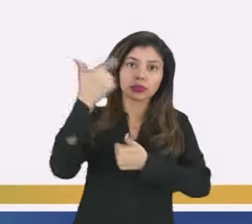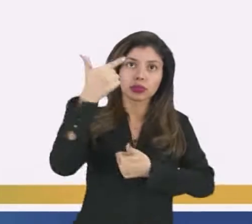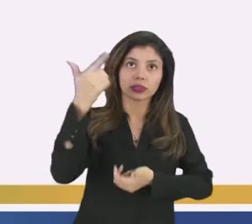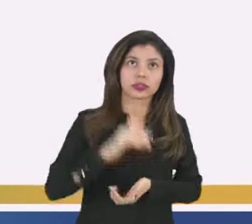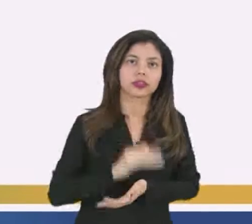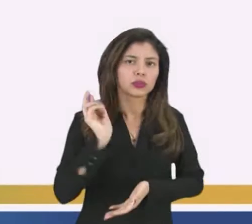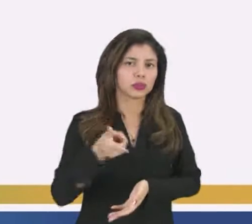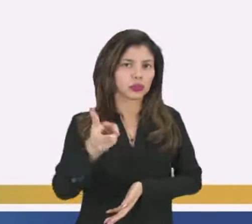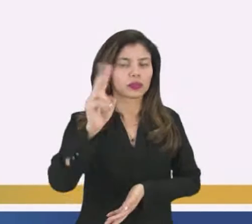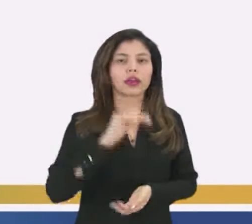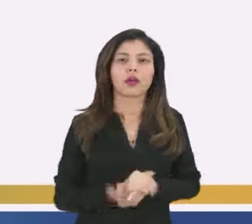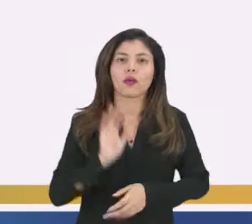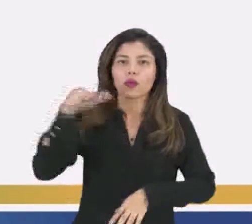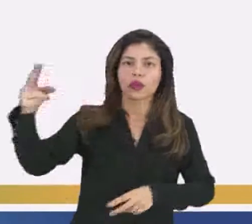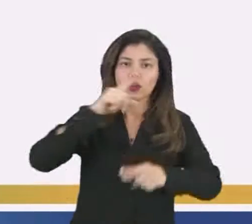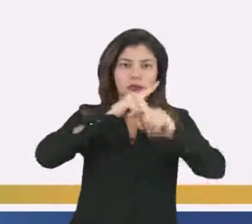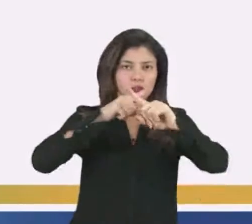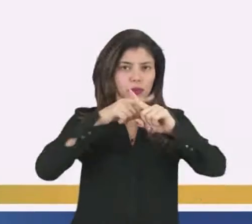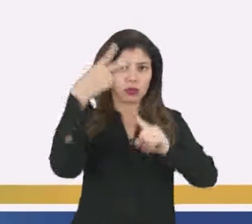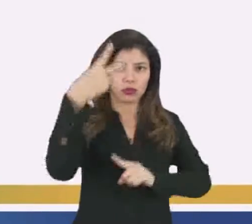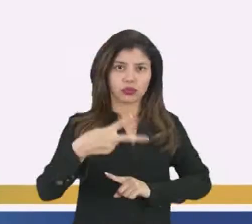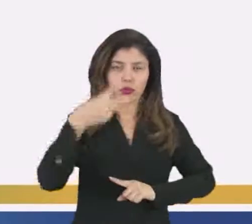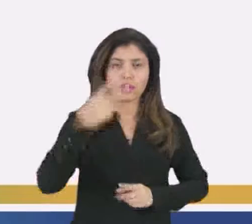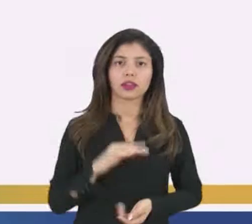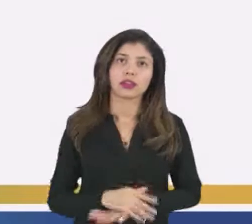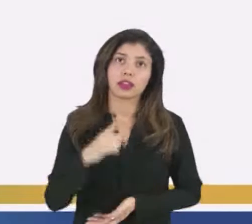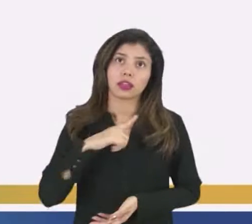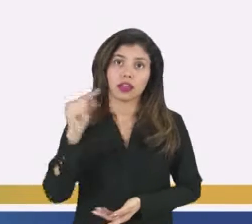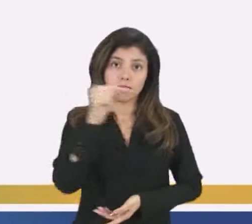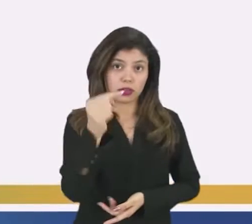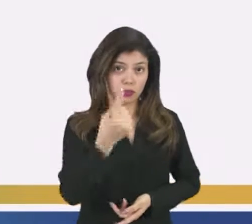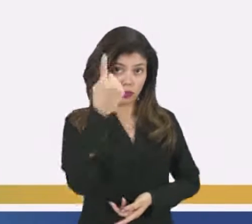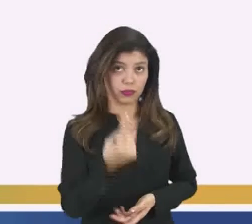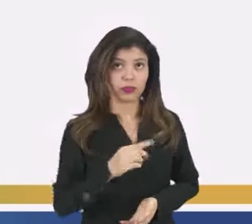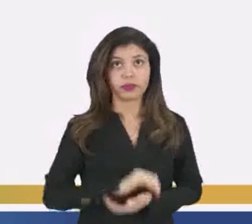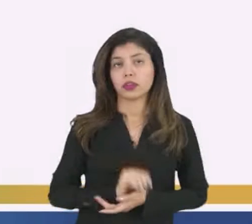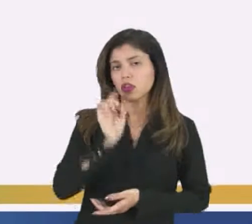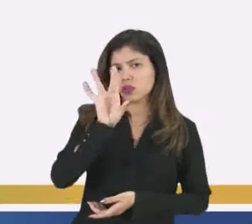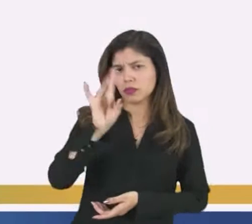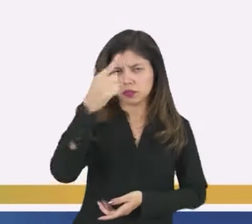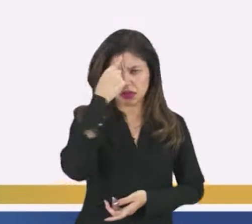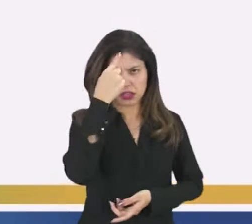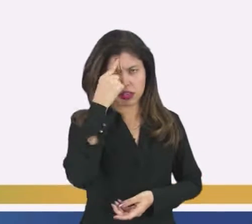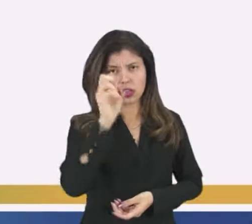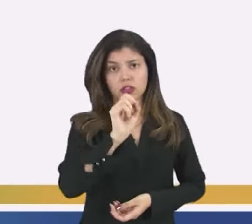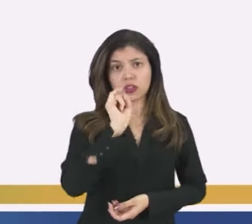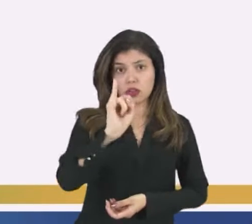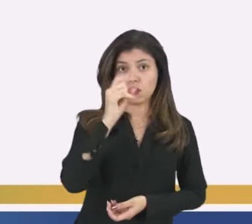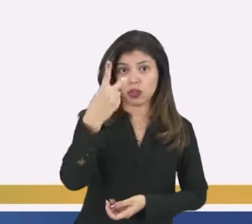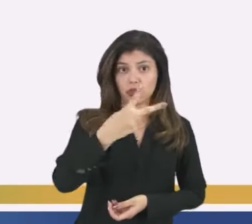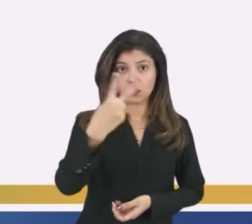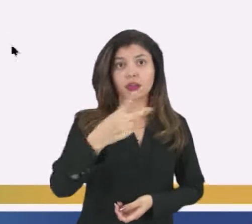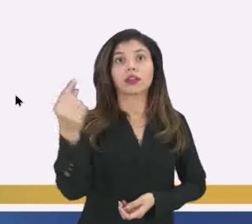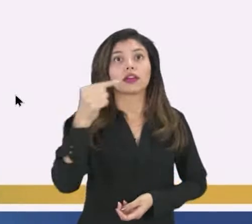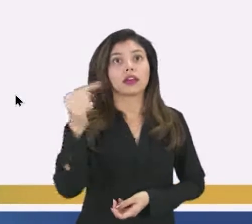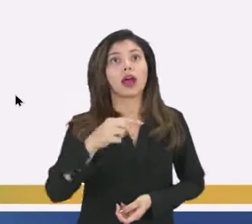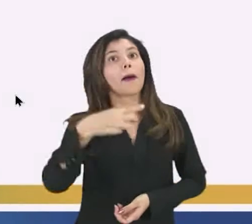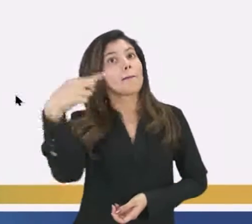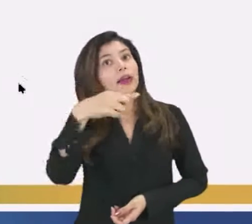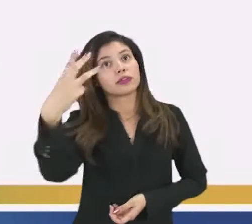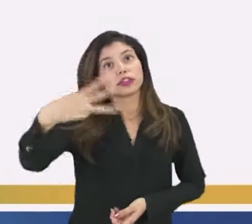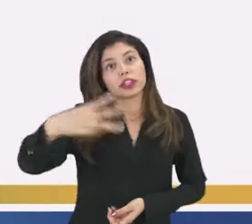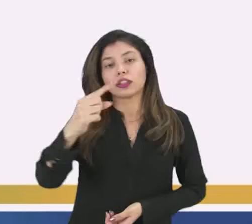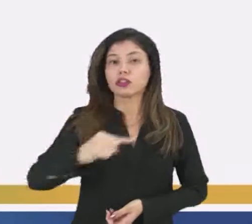vai. E quando eu multiplico ambos, tá? Tem que dar menos 1. Então é só você pensar, se um é 2/3, o outro tem que ser menos 3